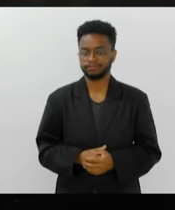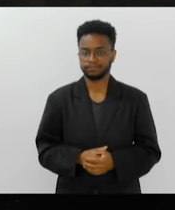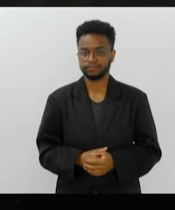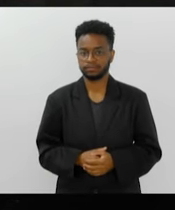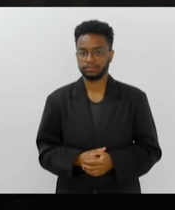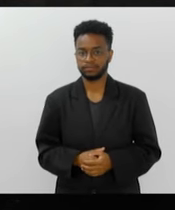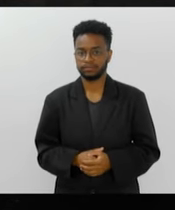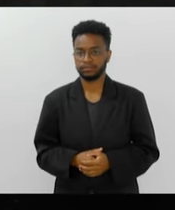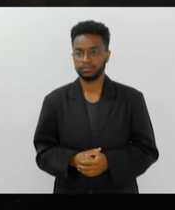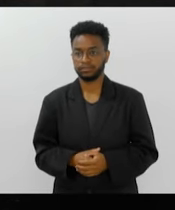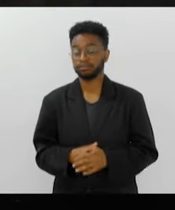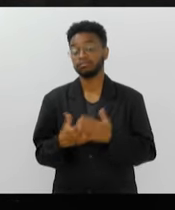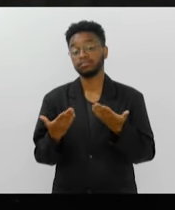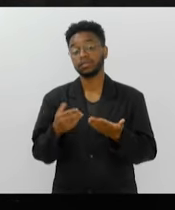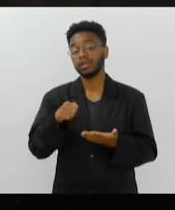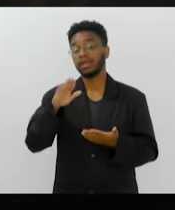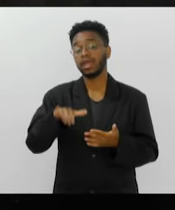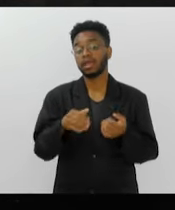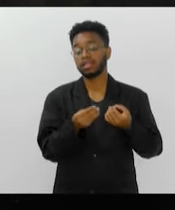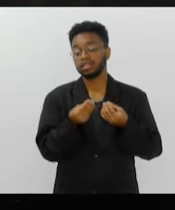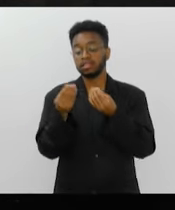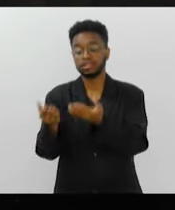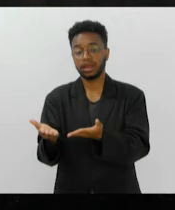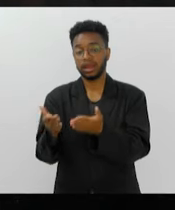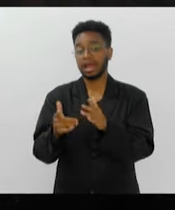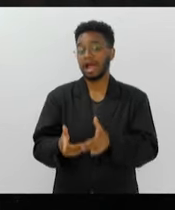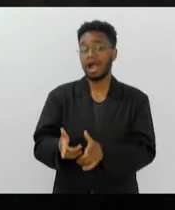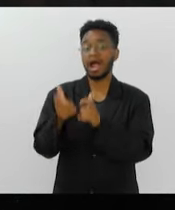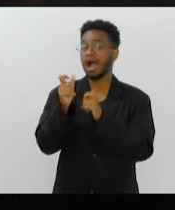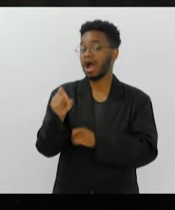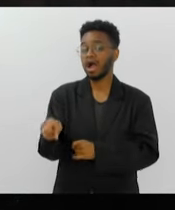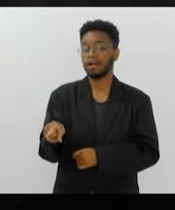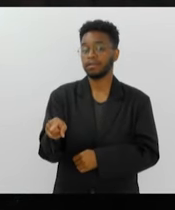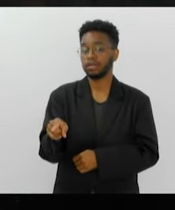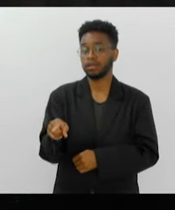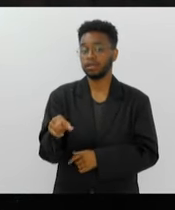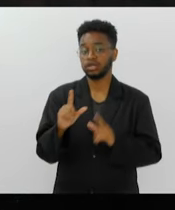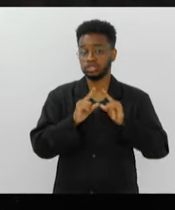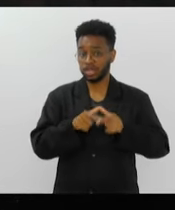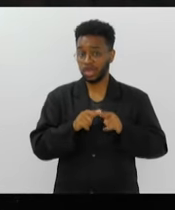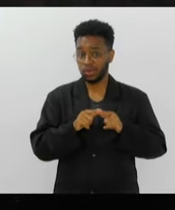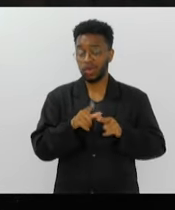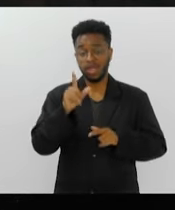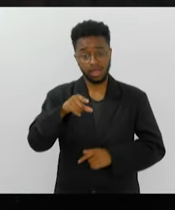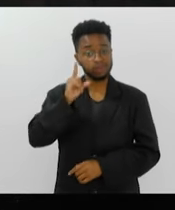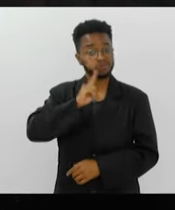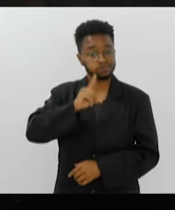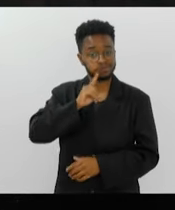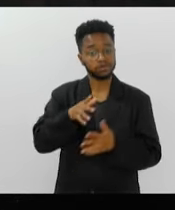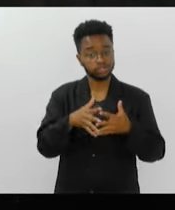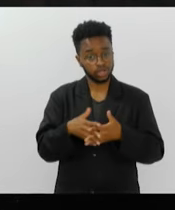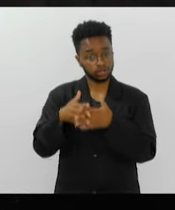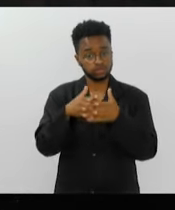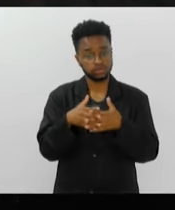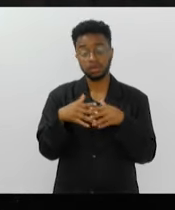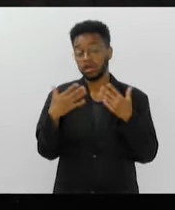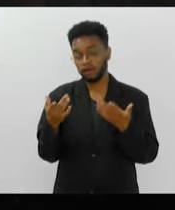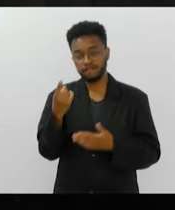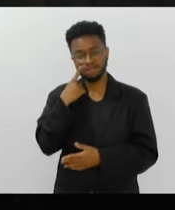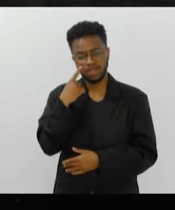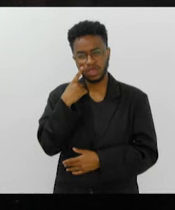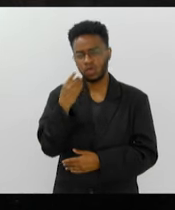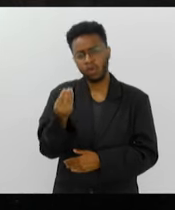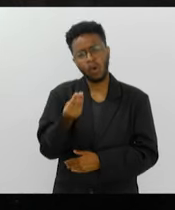quem fornece armamento para Israel é os Estados Unidos Olha o